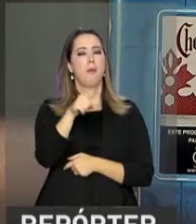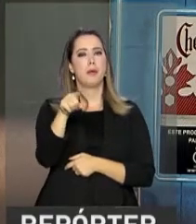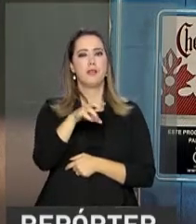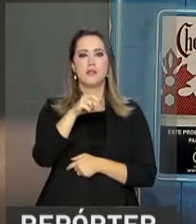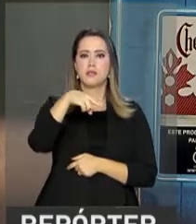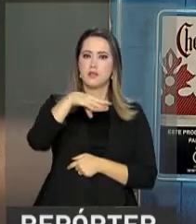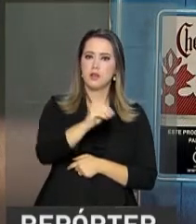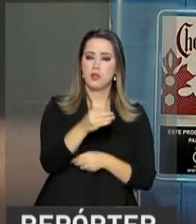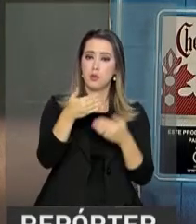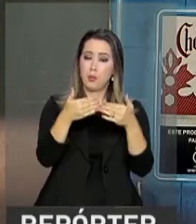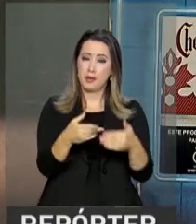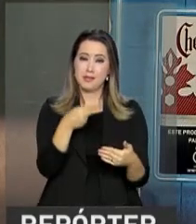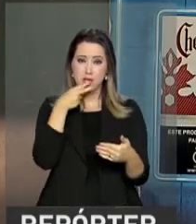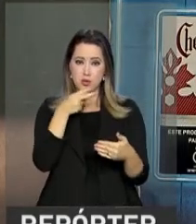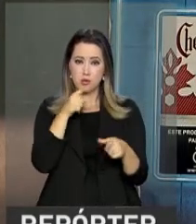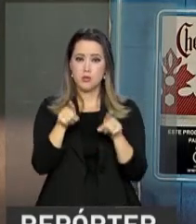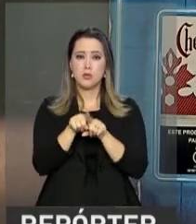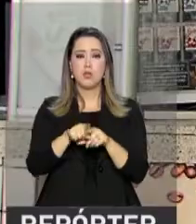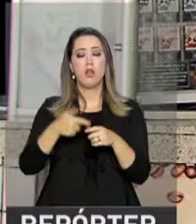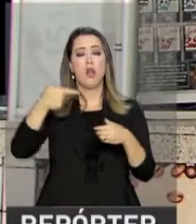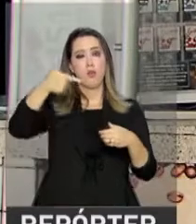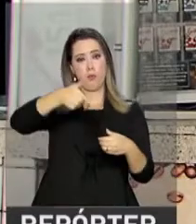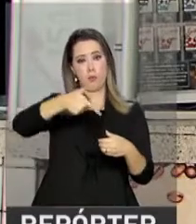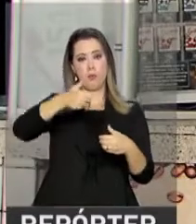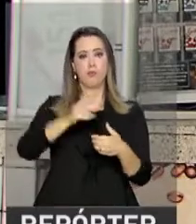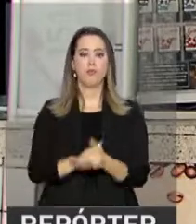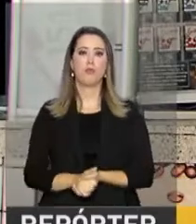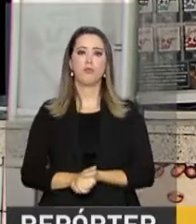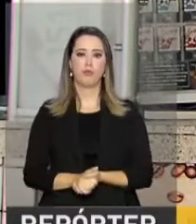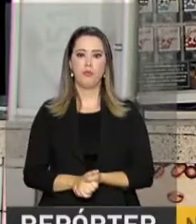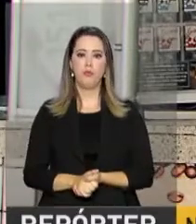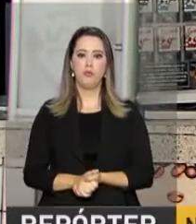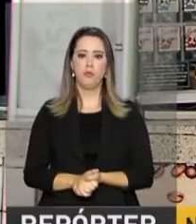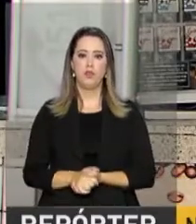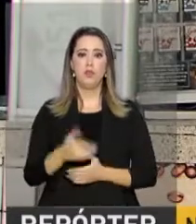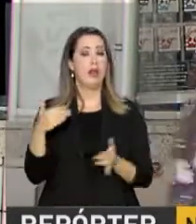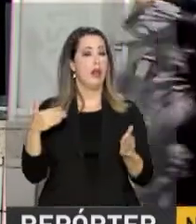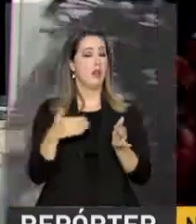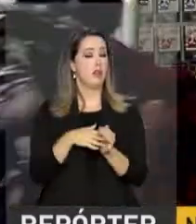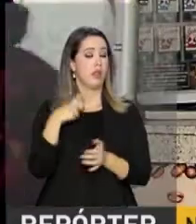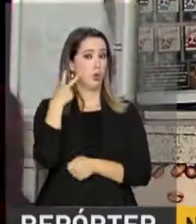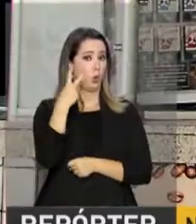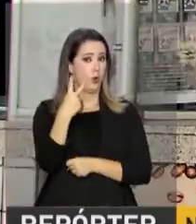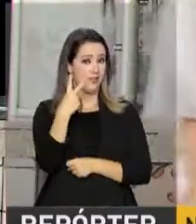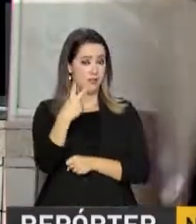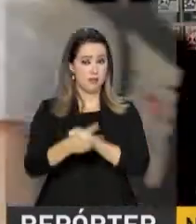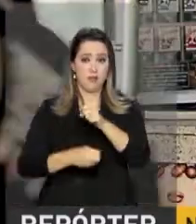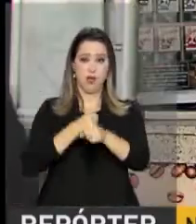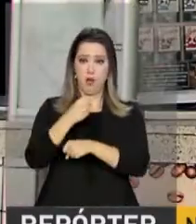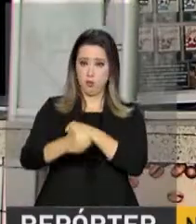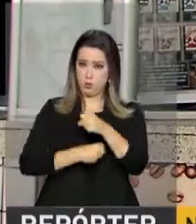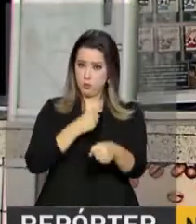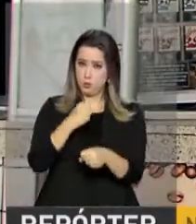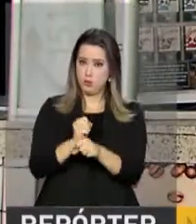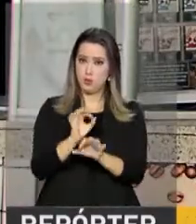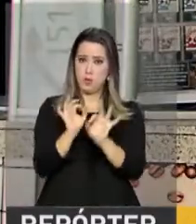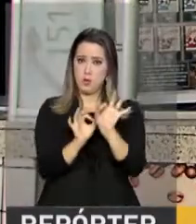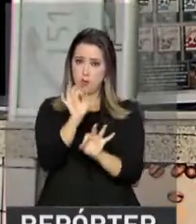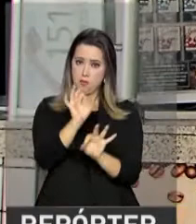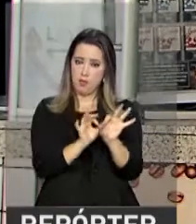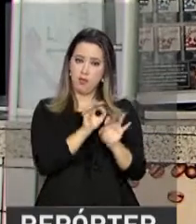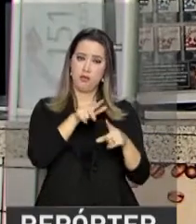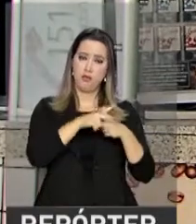presente no cigarro e na gasolina os comerciantes vão ter um prazo de até dois anos para se adequarem às regras da anvisa